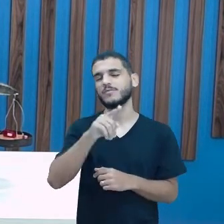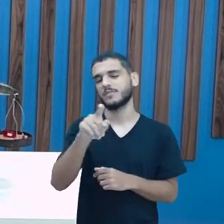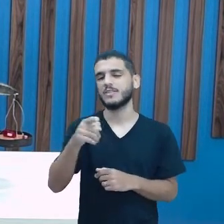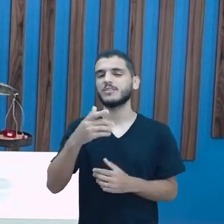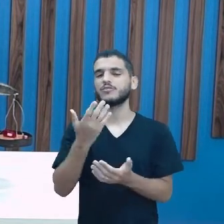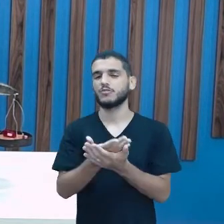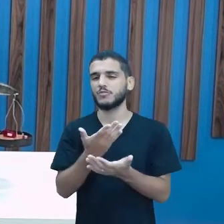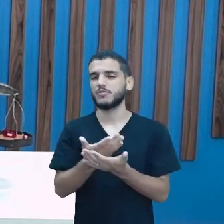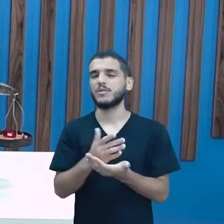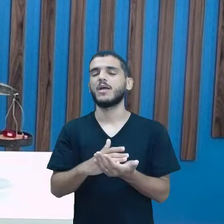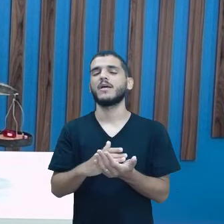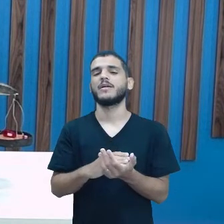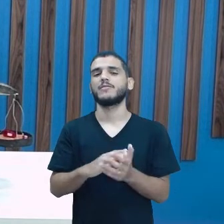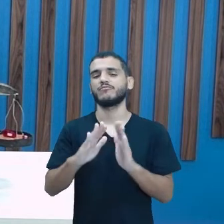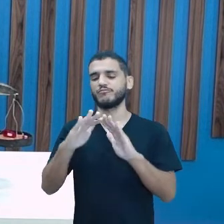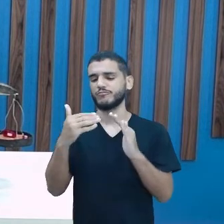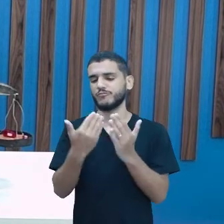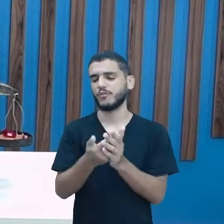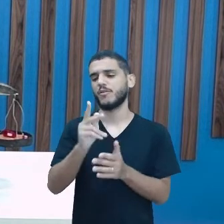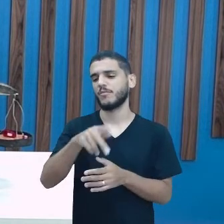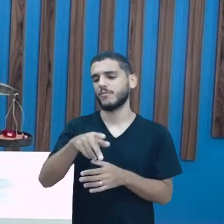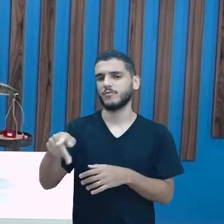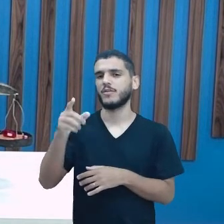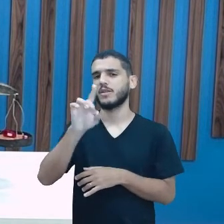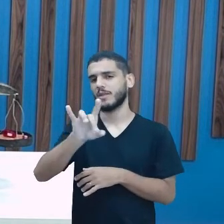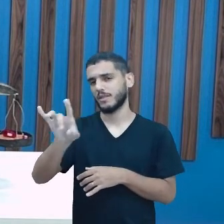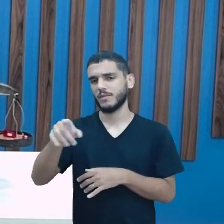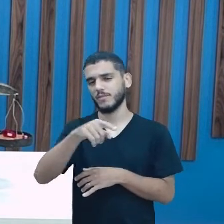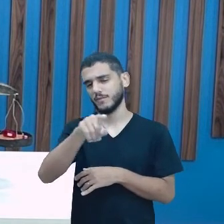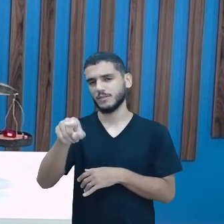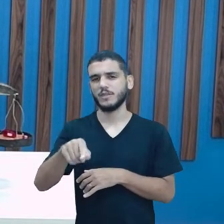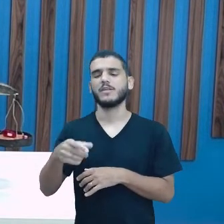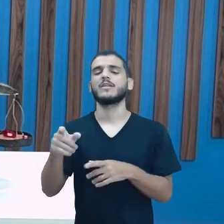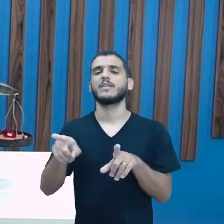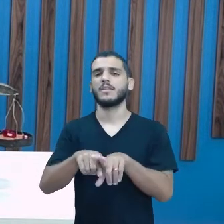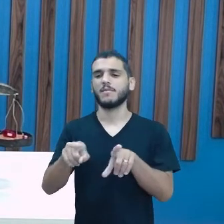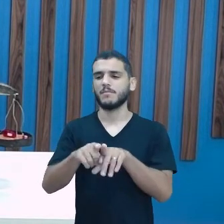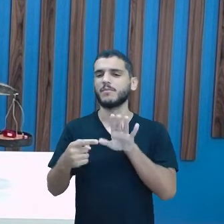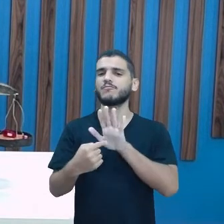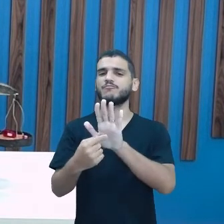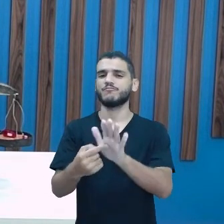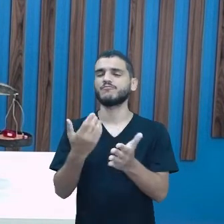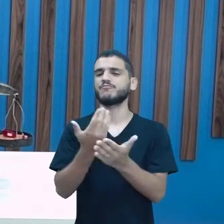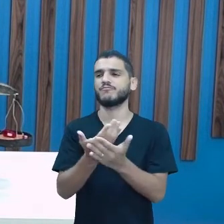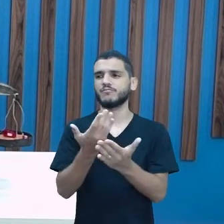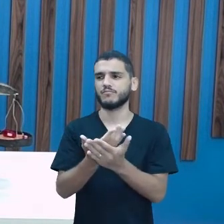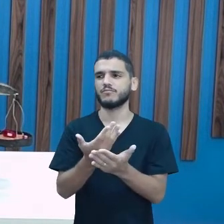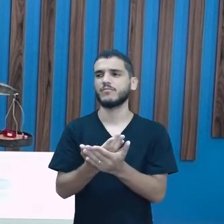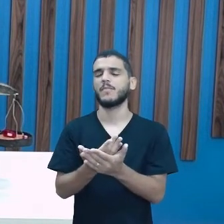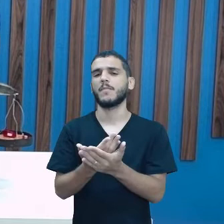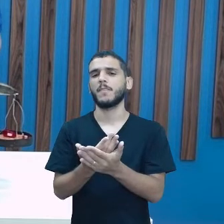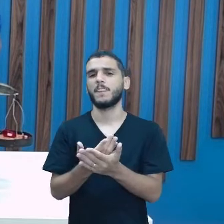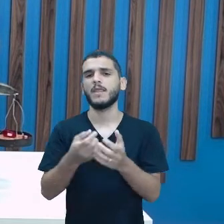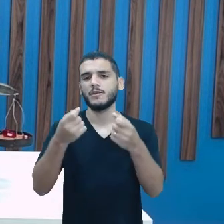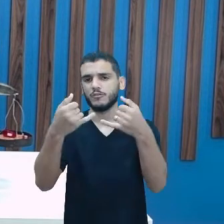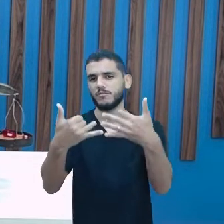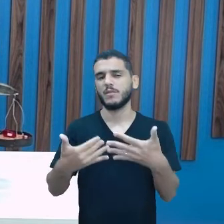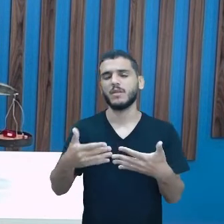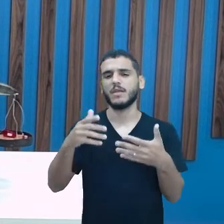com os professores de vocês. A gente também já trouxe aqui algumas aulas falando sobre o